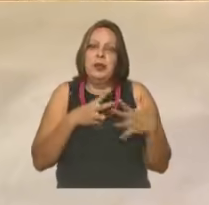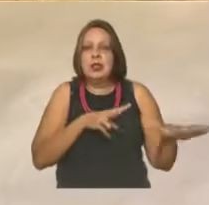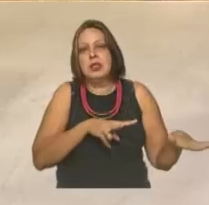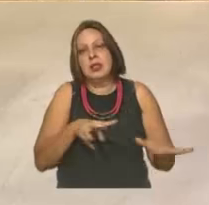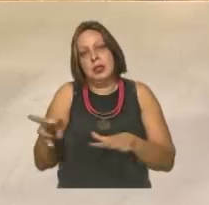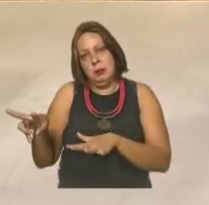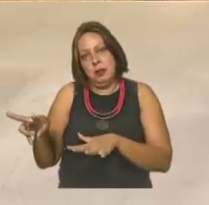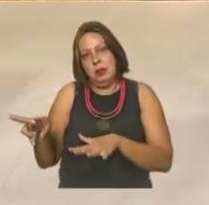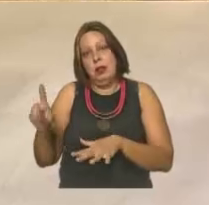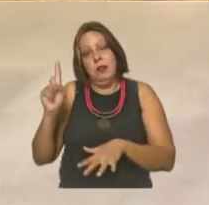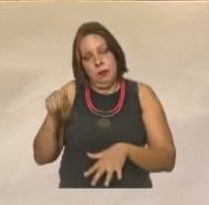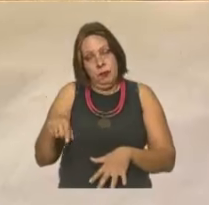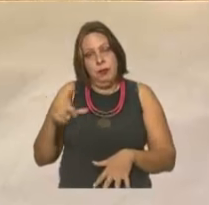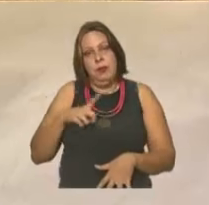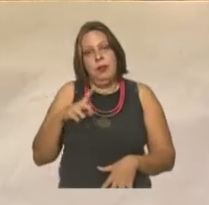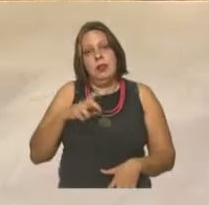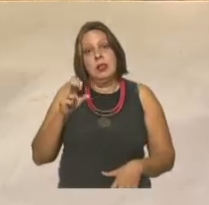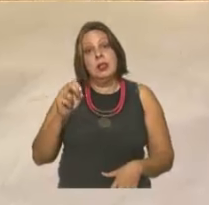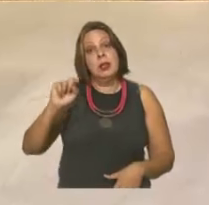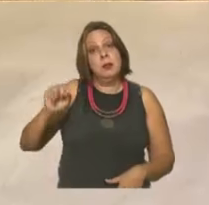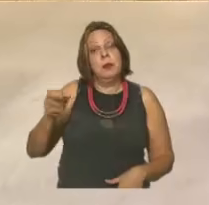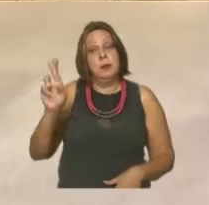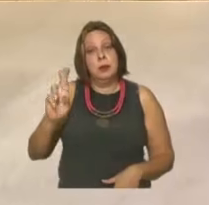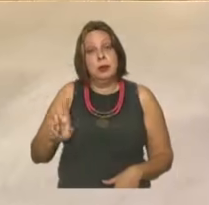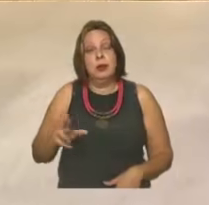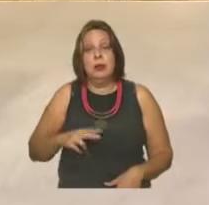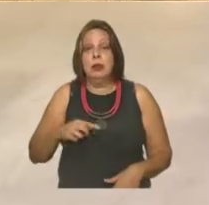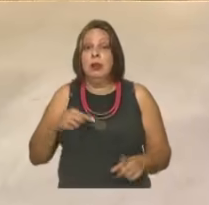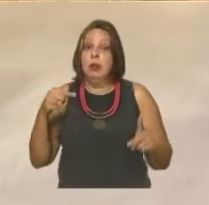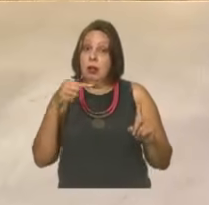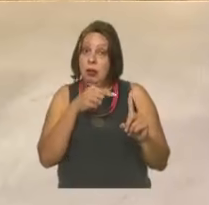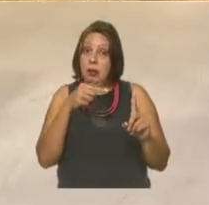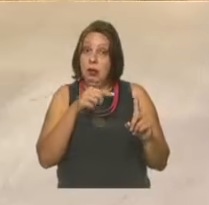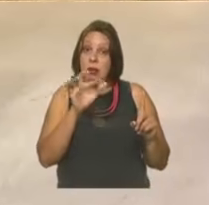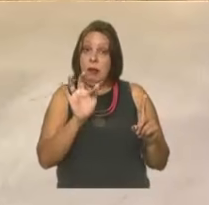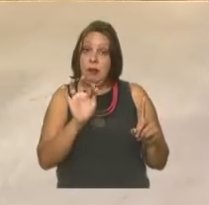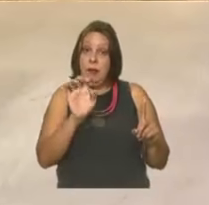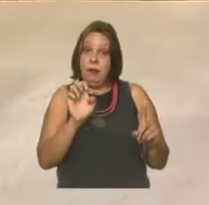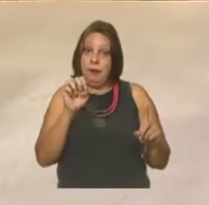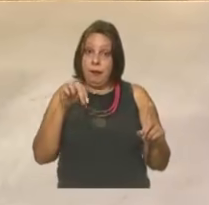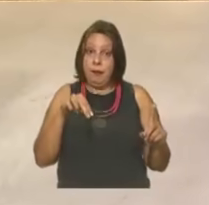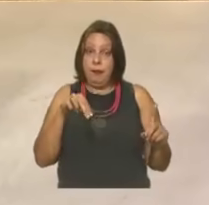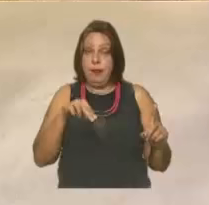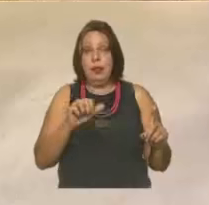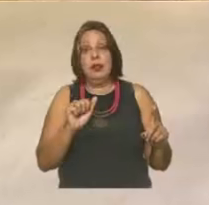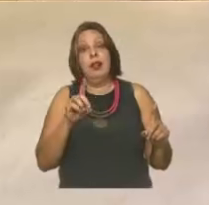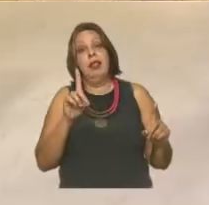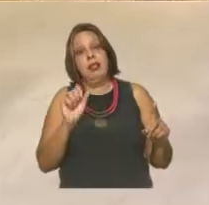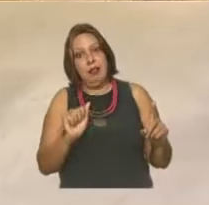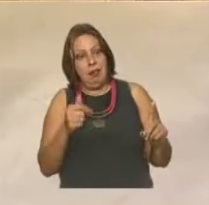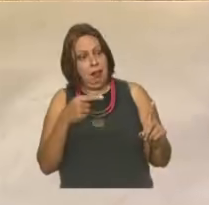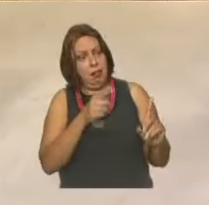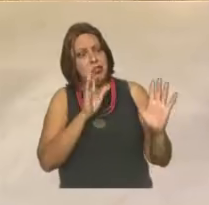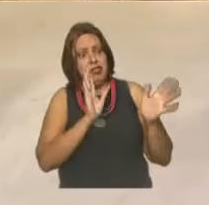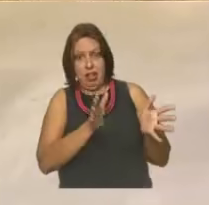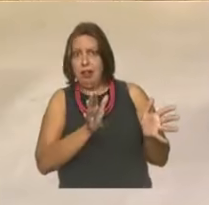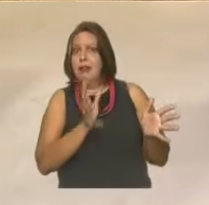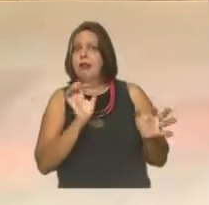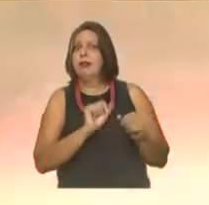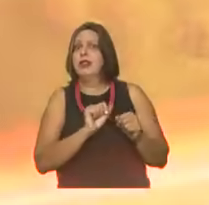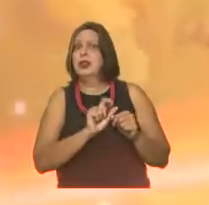passada esse foi o prêmio que foi para a Fernanda. E ela já tem planos para o dinheiro, vamos saber? Ah, quero saber, que planos são esses? Roda